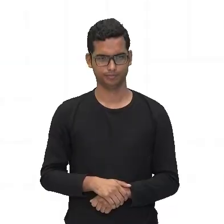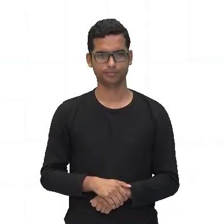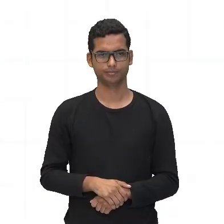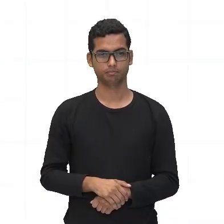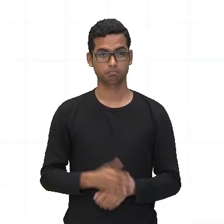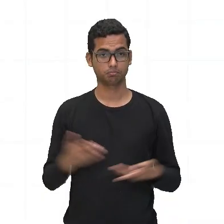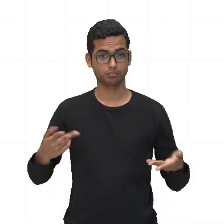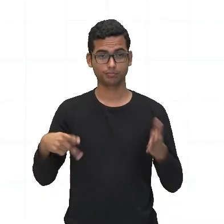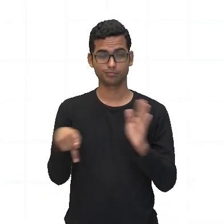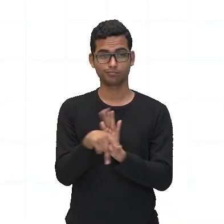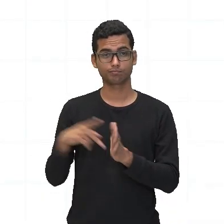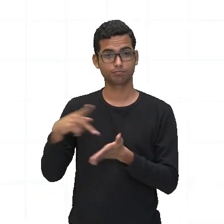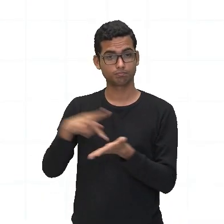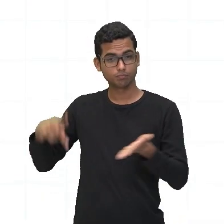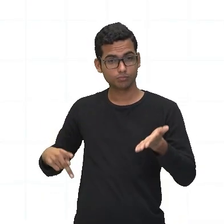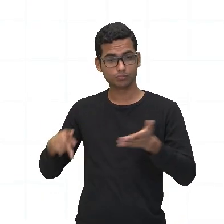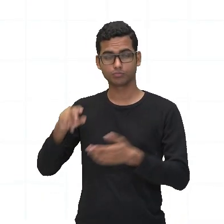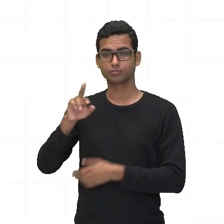ritual. Vamos lá.